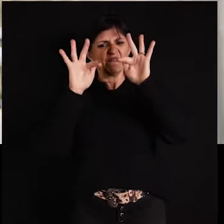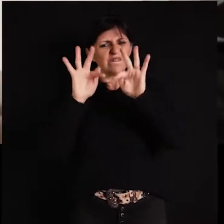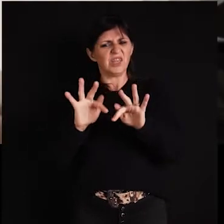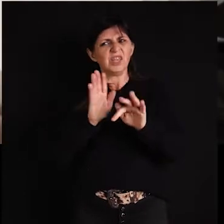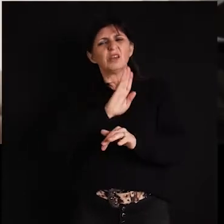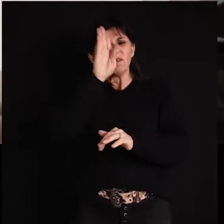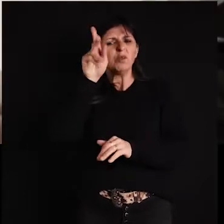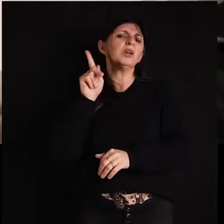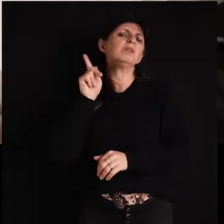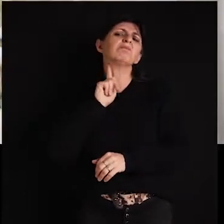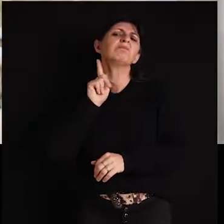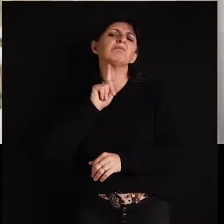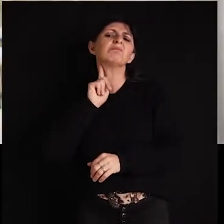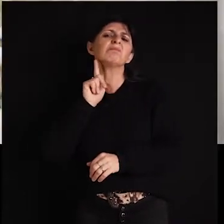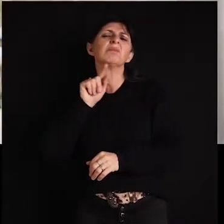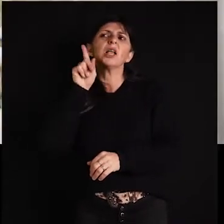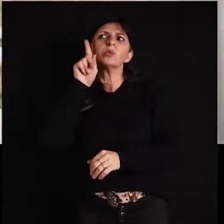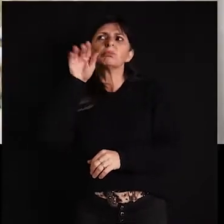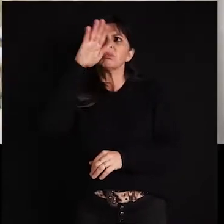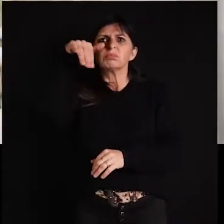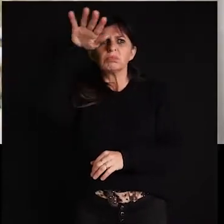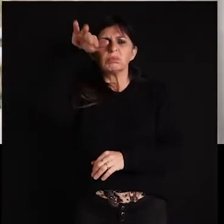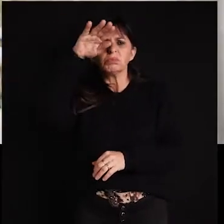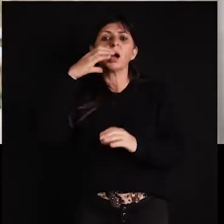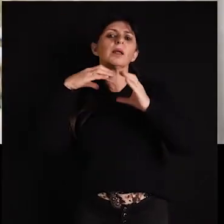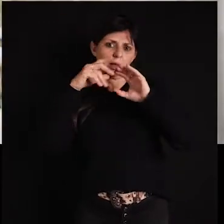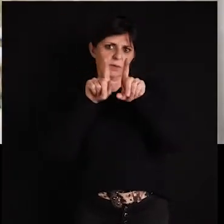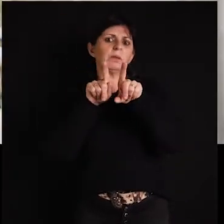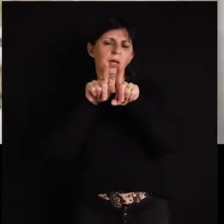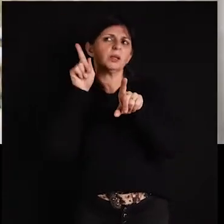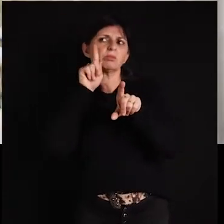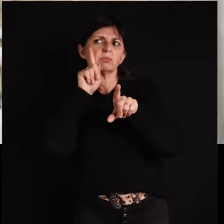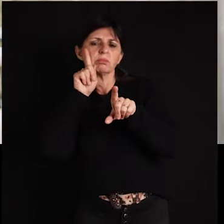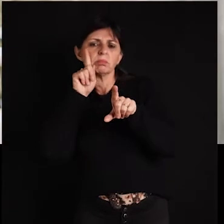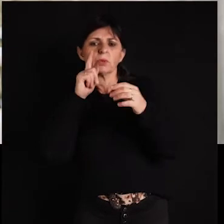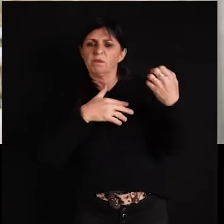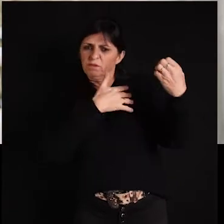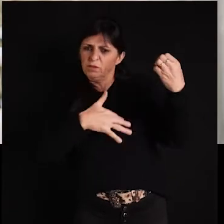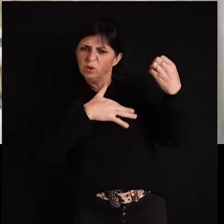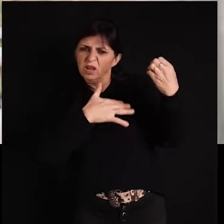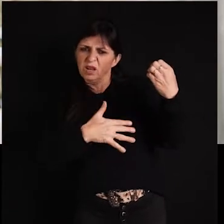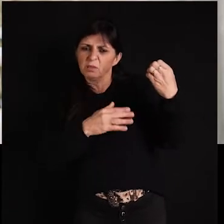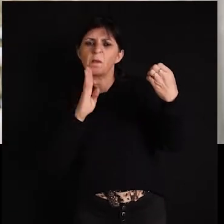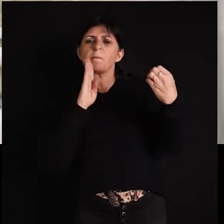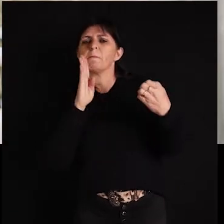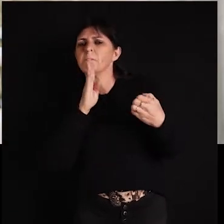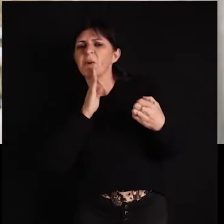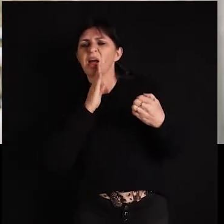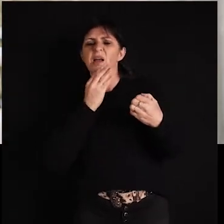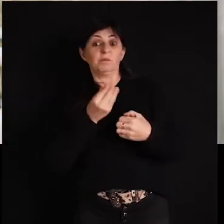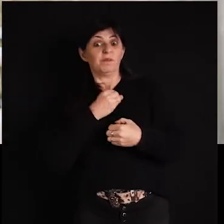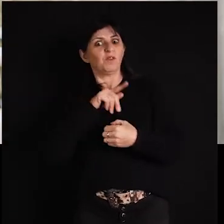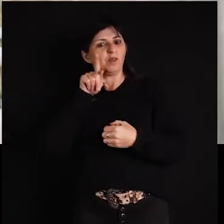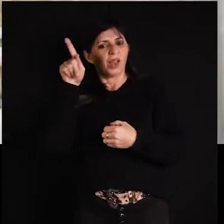Unidos. Trabalhava com outras coisas, cantava também, fazia violão e voz em barzinho e tal,